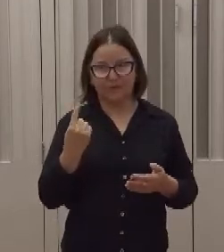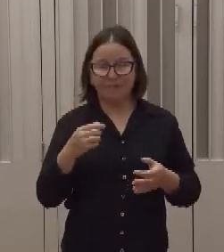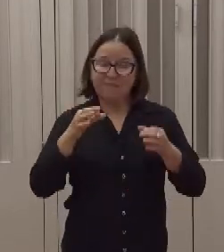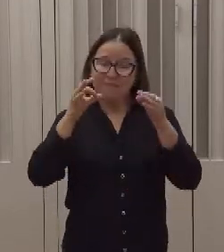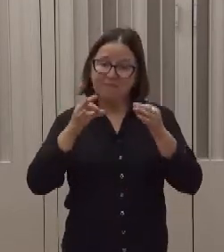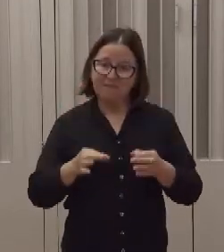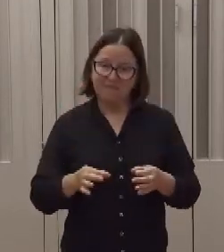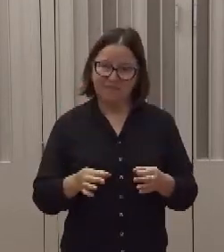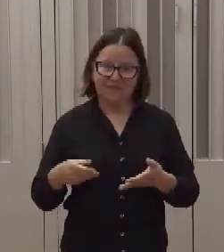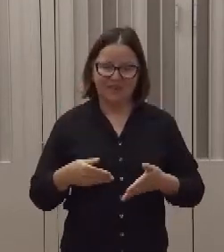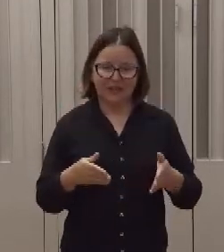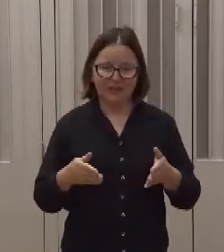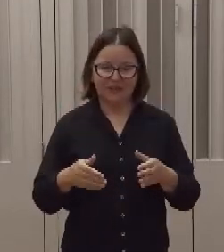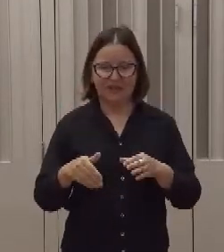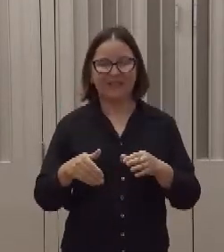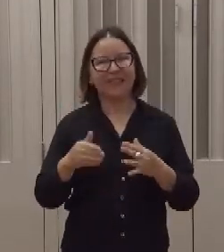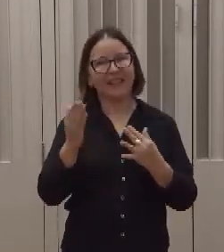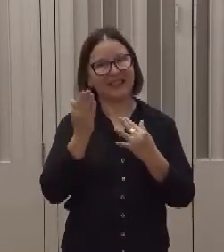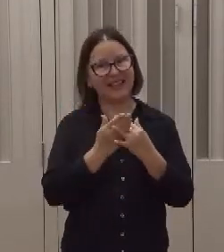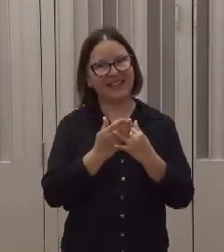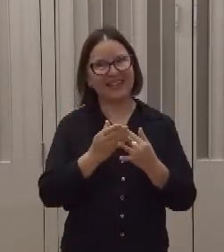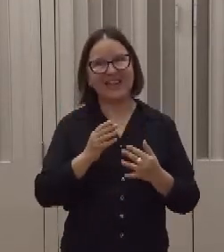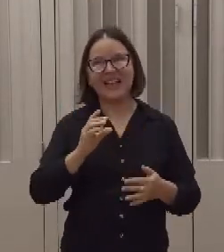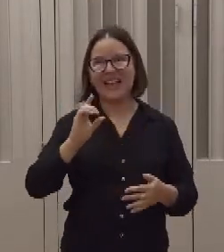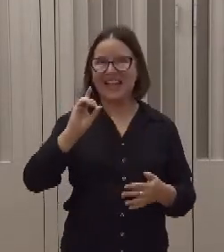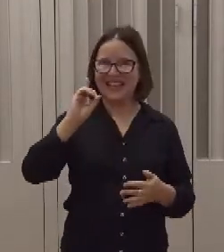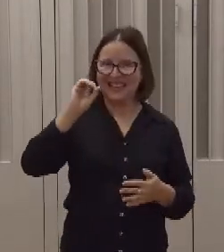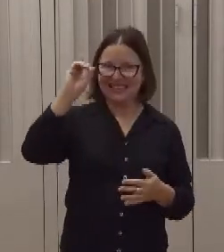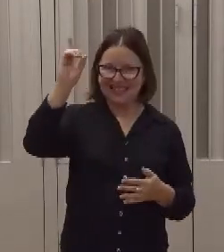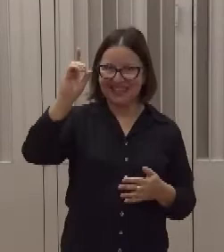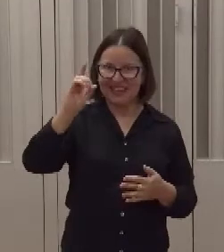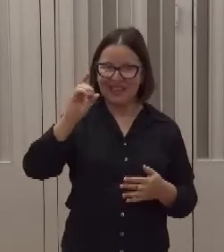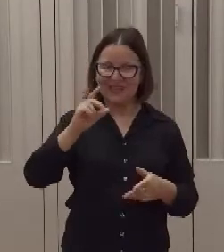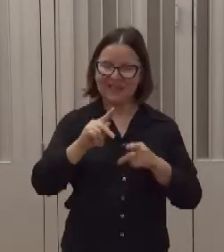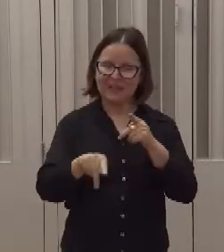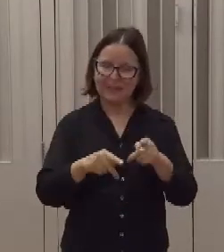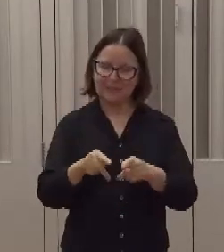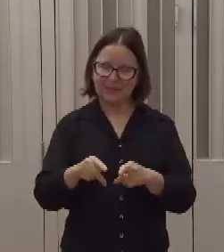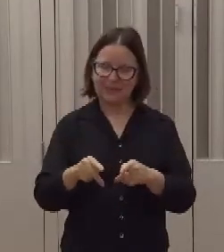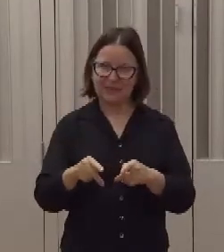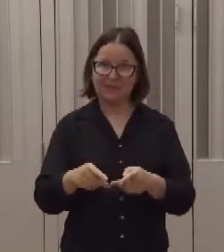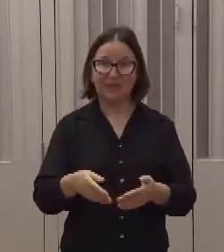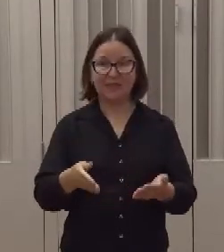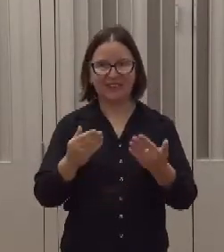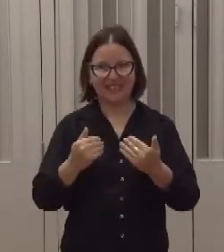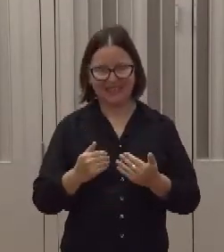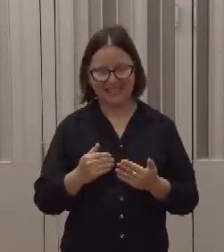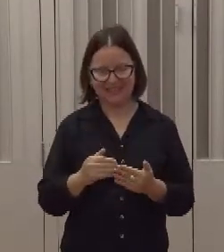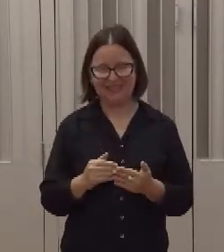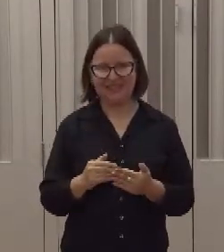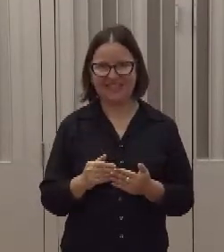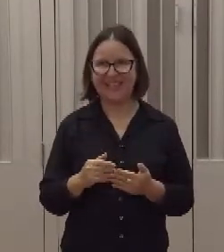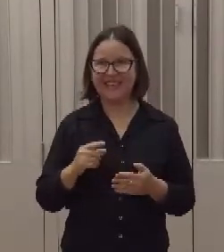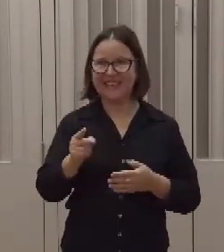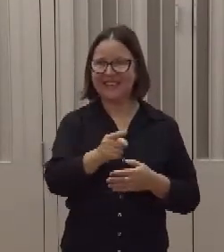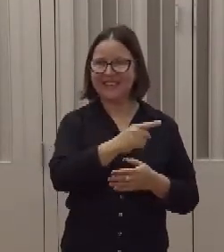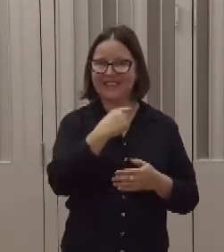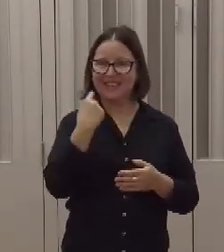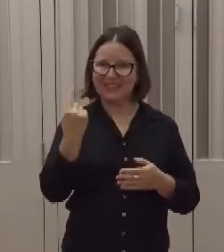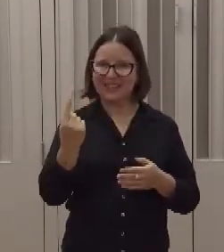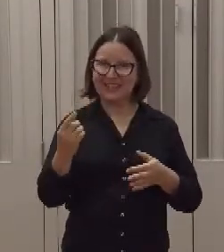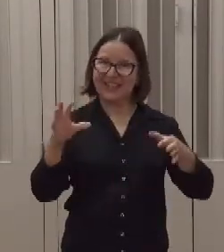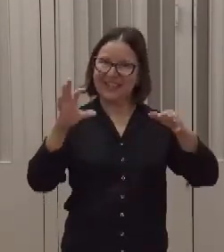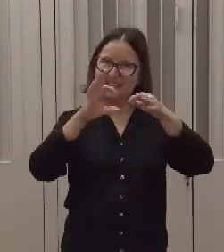Deus e os homens, nos foi dado. Nós fazemos parte do que estava sendo reconciliado na